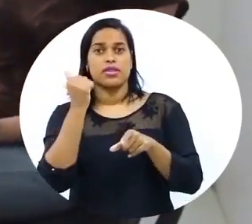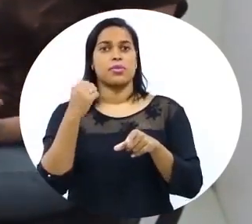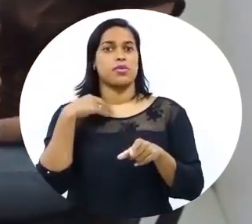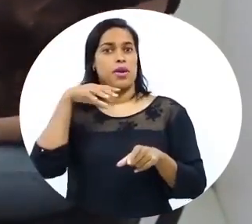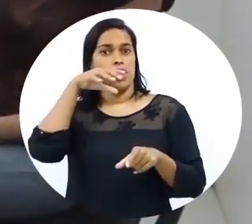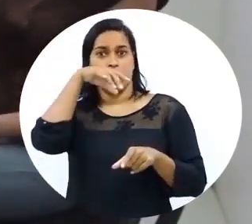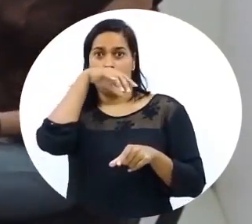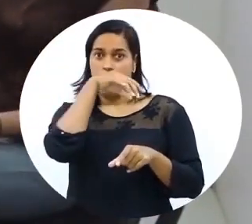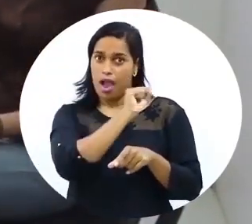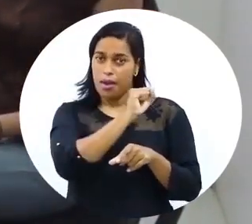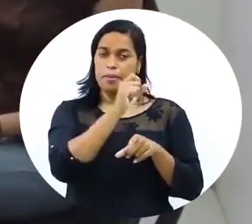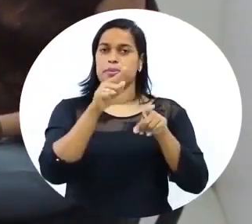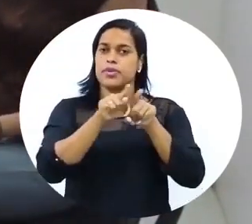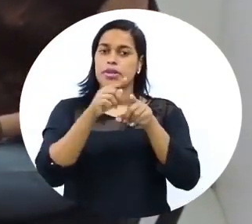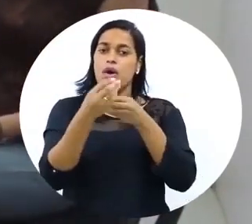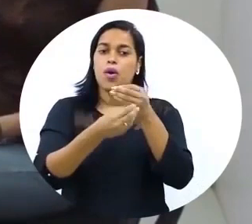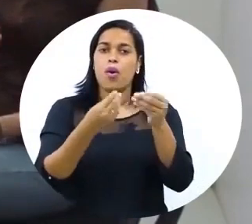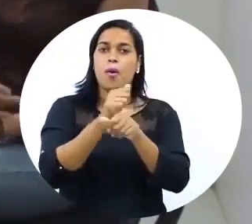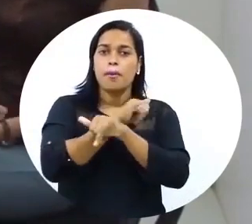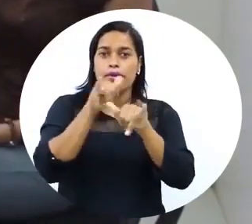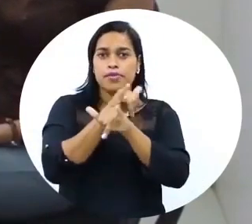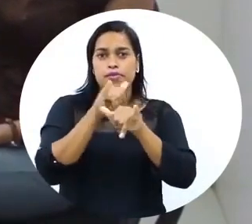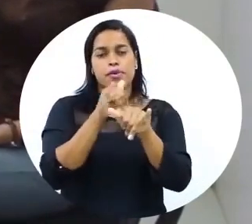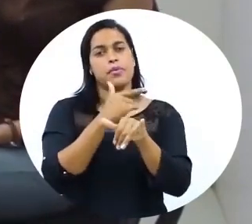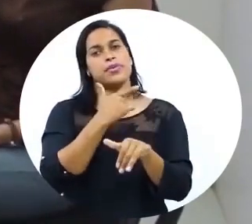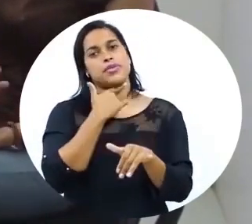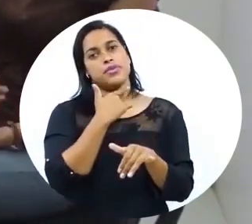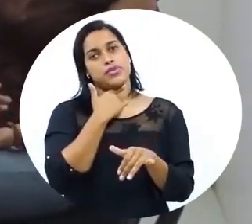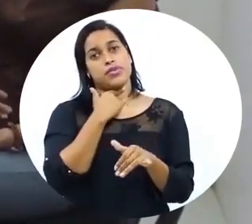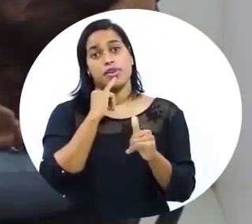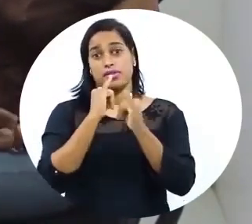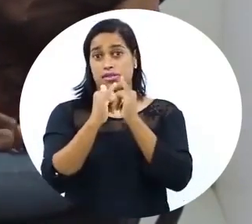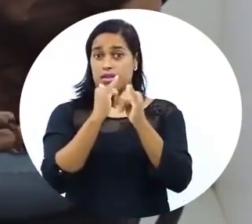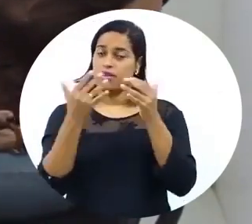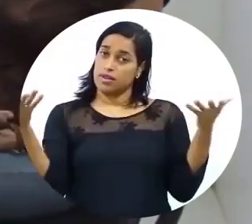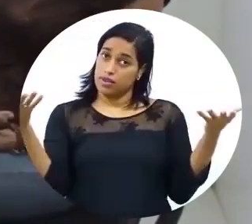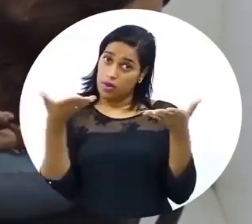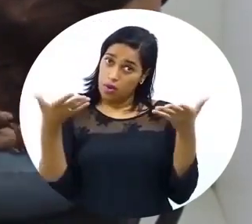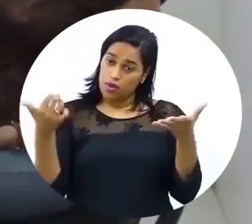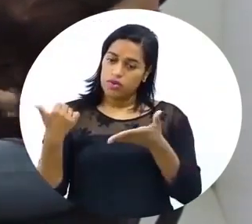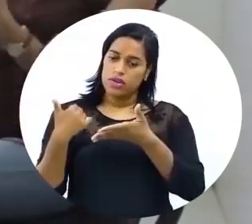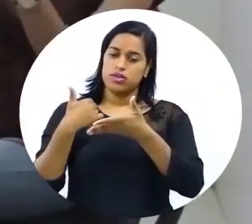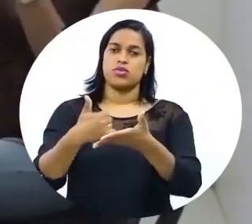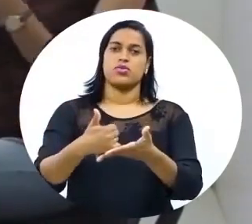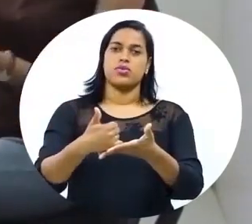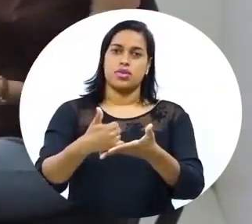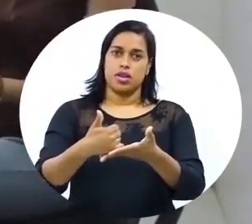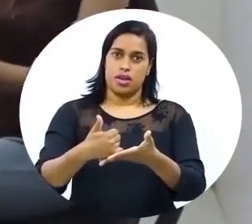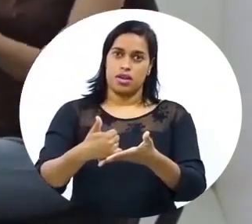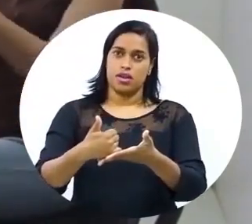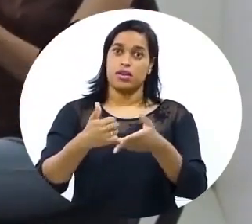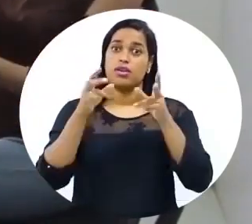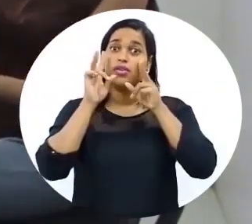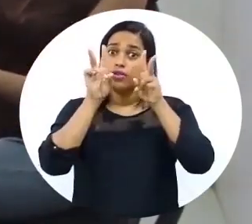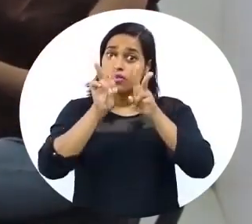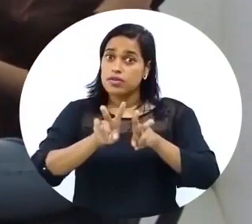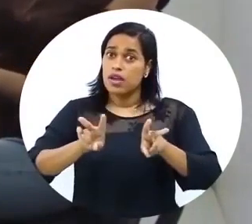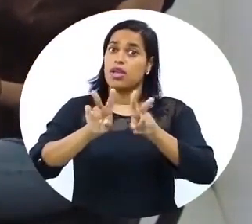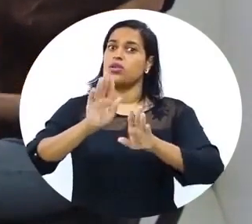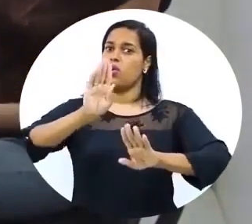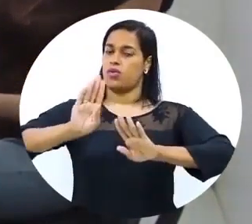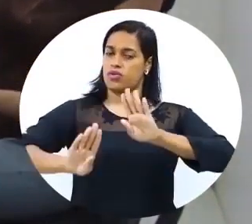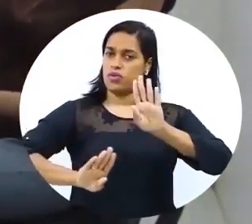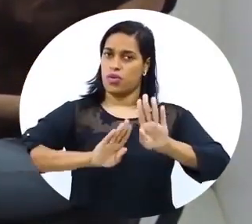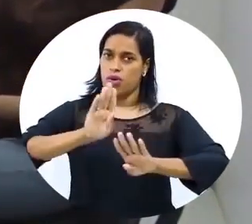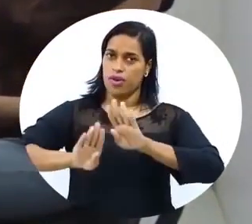mais rápida da divulgação das vagas. Então, acho que a internet hoje vem para ajudar nesse âmbito também, tendo os